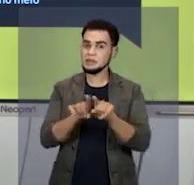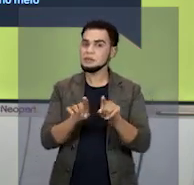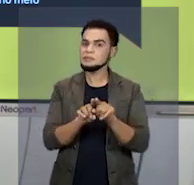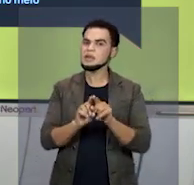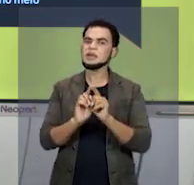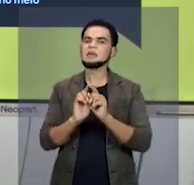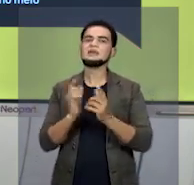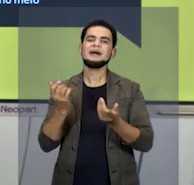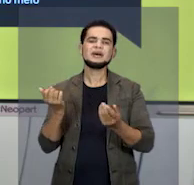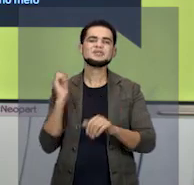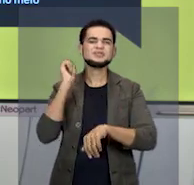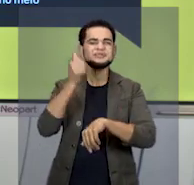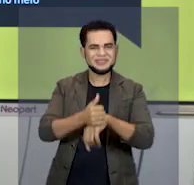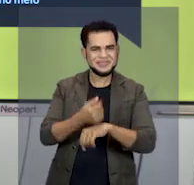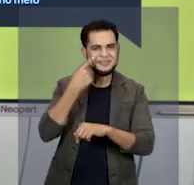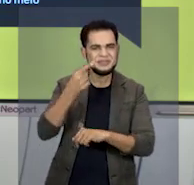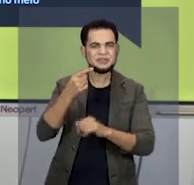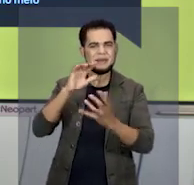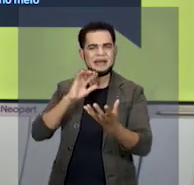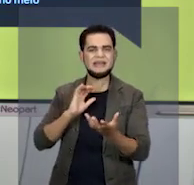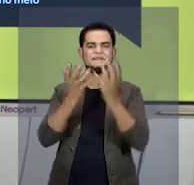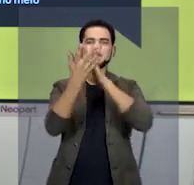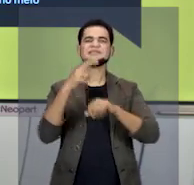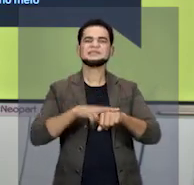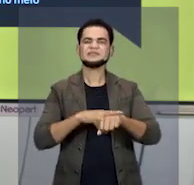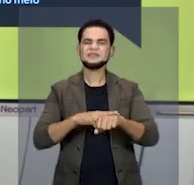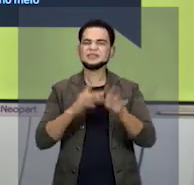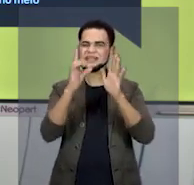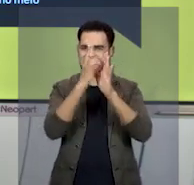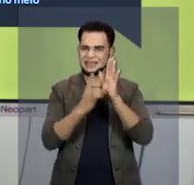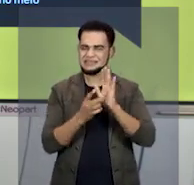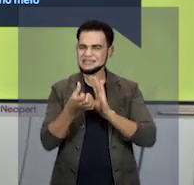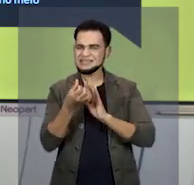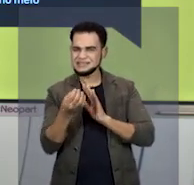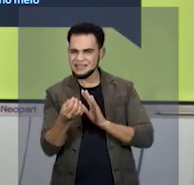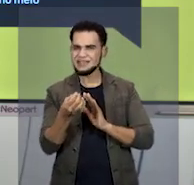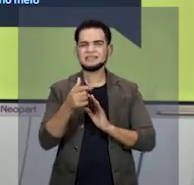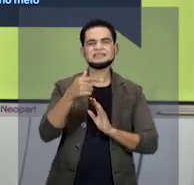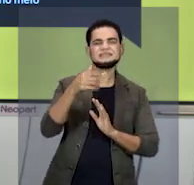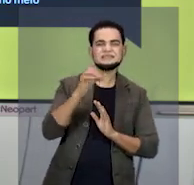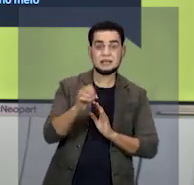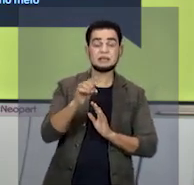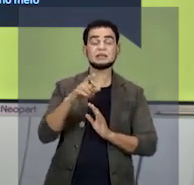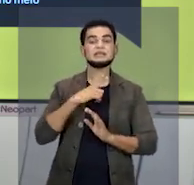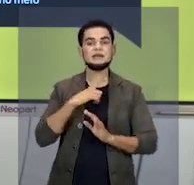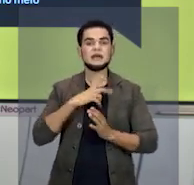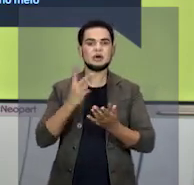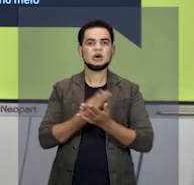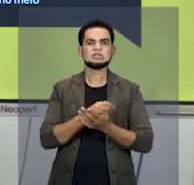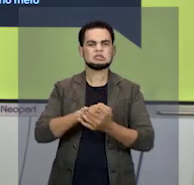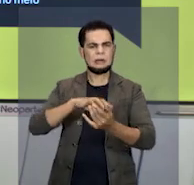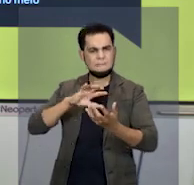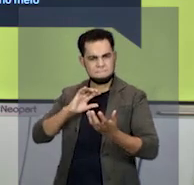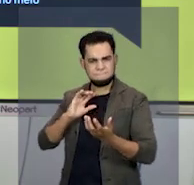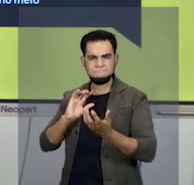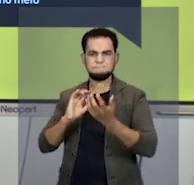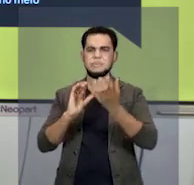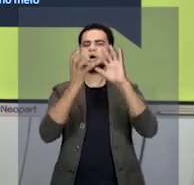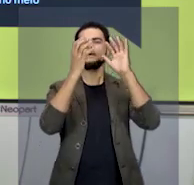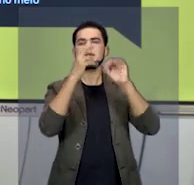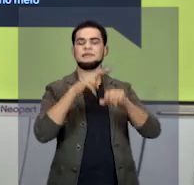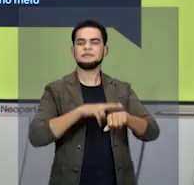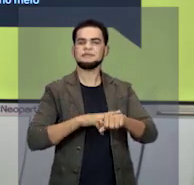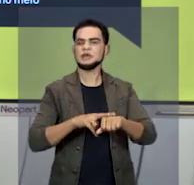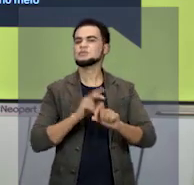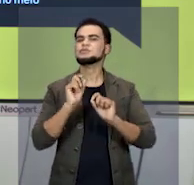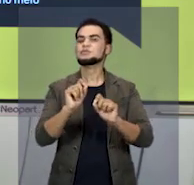durante a Revolução Verde, a partir ali da década de 60 para 70, né, que você teve o auge aí da Revolução Verde, onde você teve